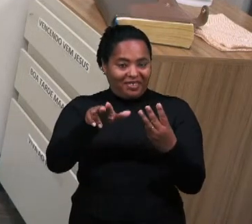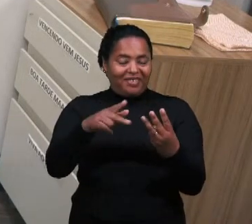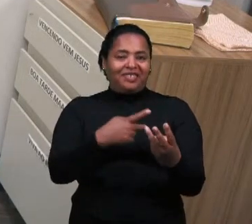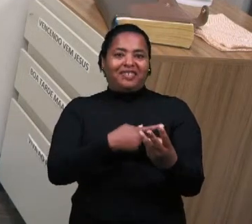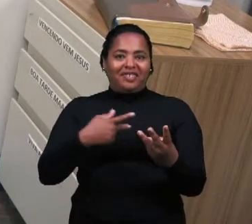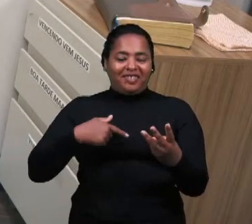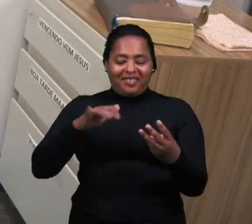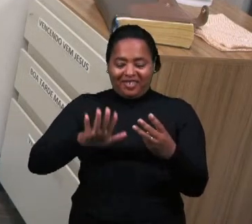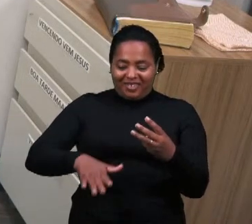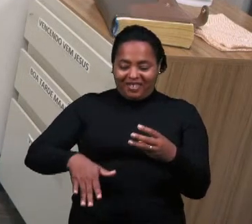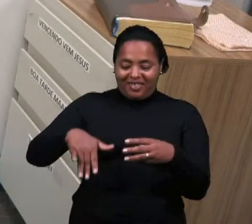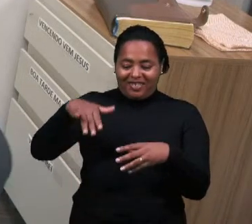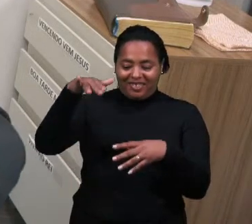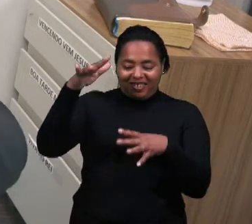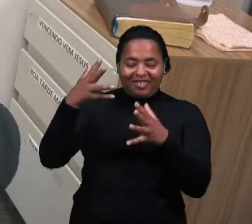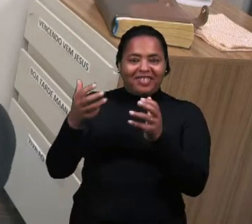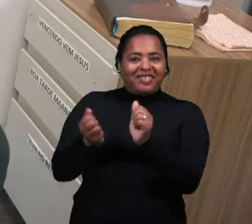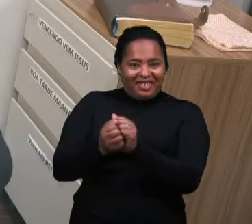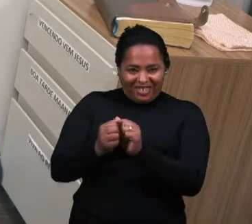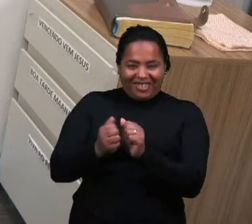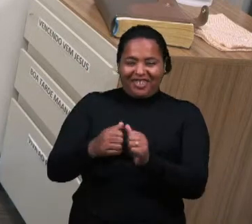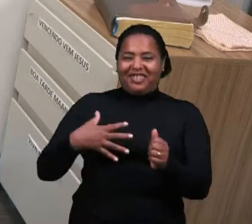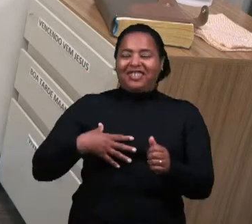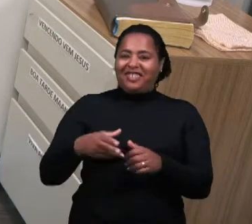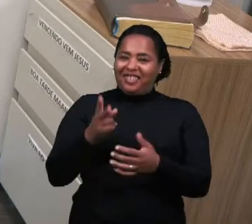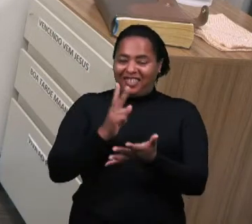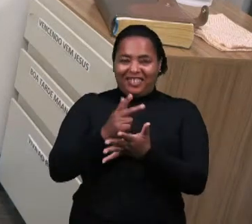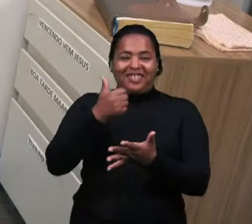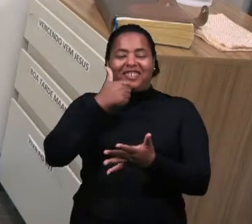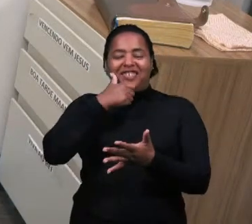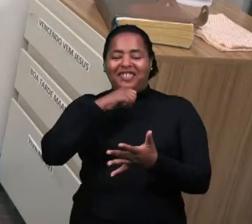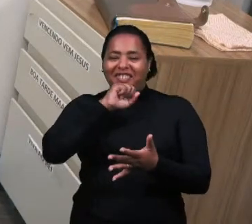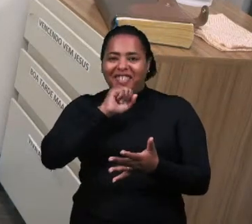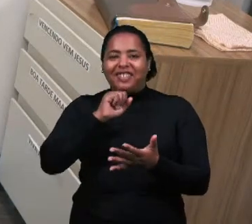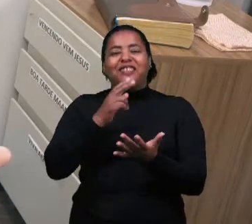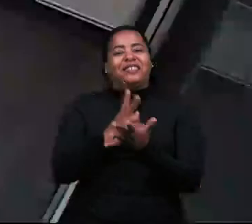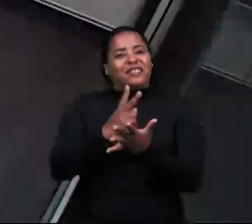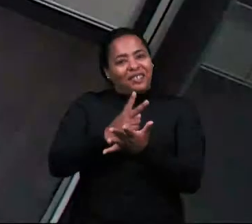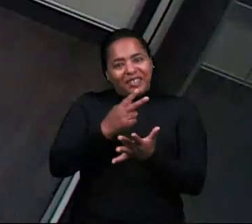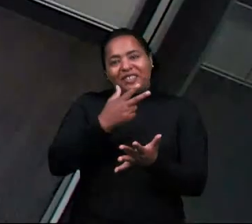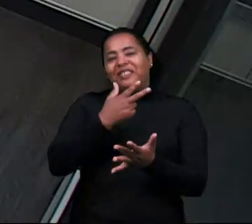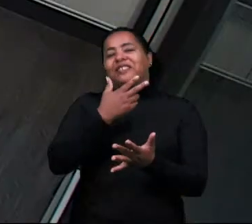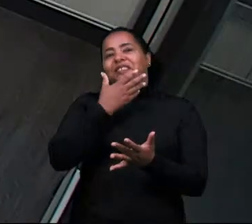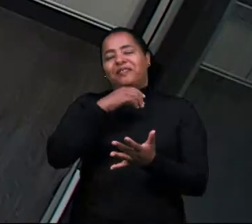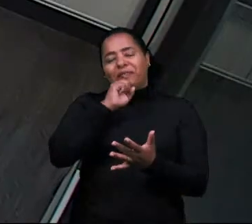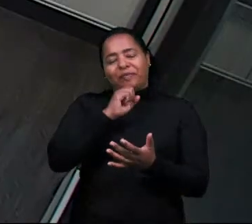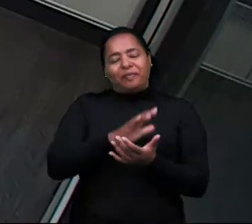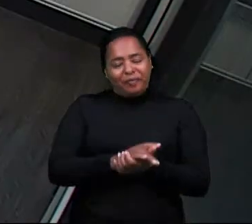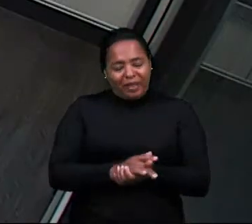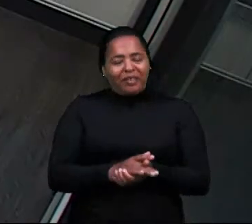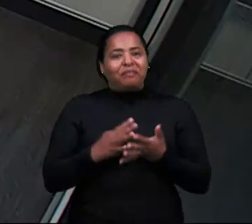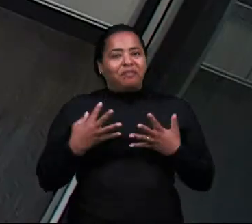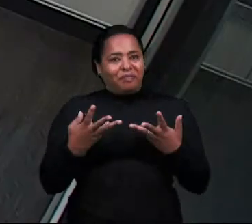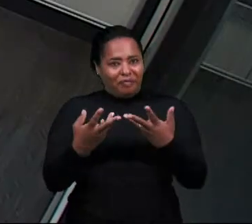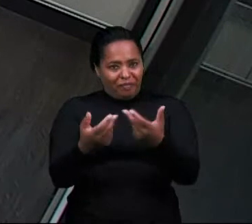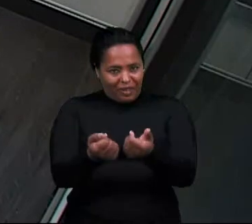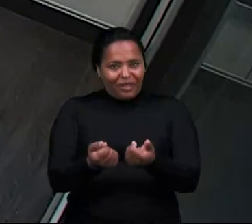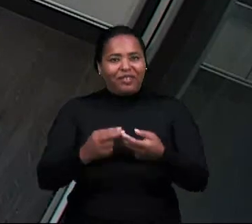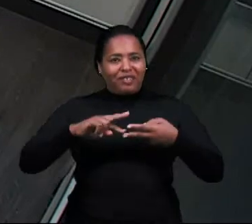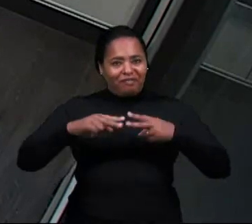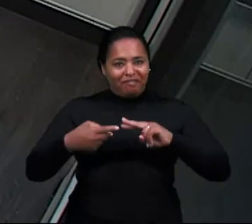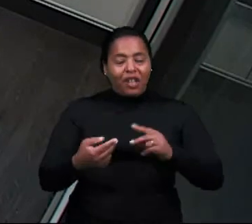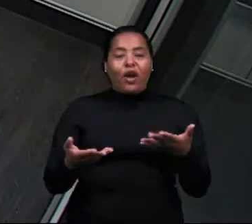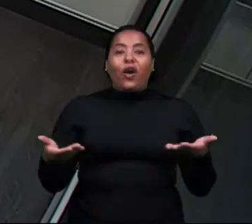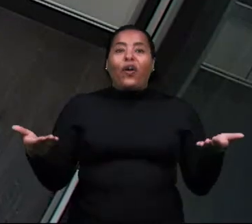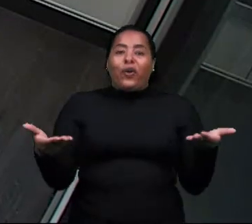Cresceram juntos, irmão, filho ali do mesmo pai, da mesma mãe, cresceram juntos. É verdade. Né? Isso é maravilhoso, irmãos de sangue, né? E hoje tá